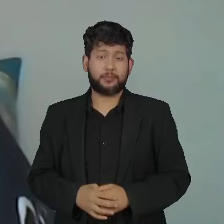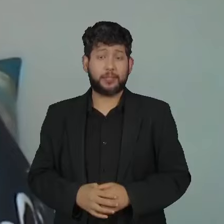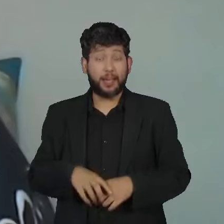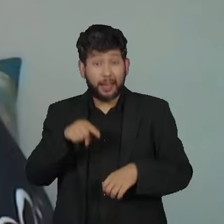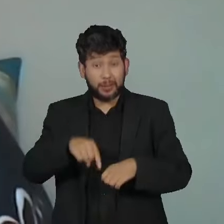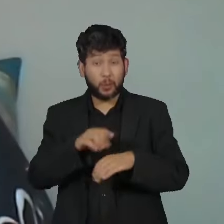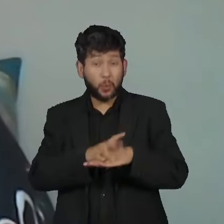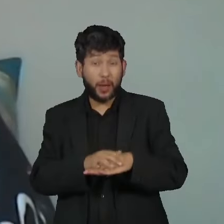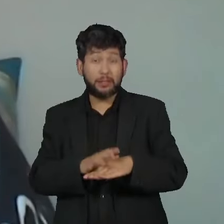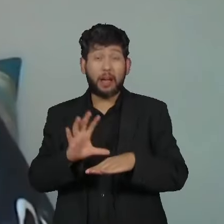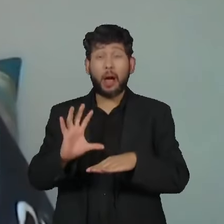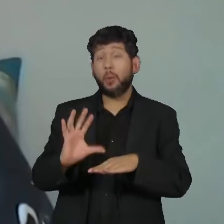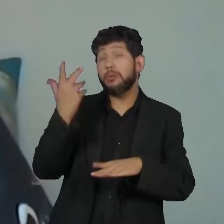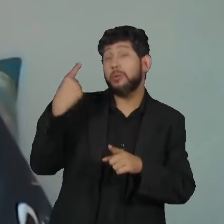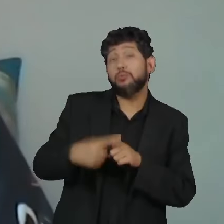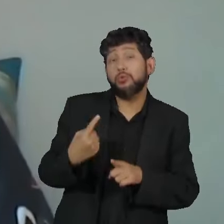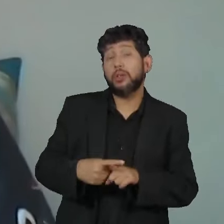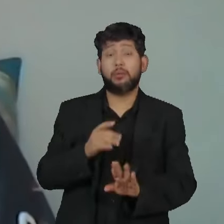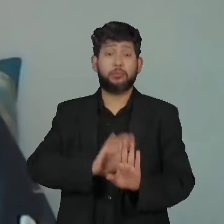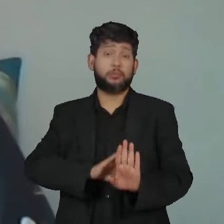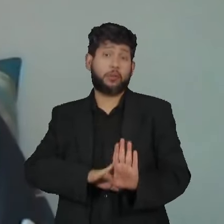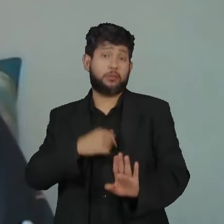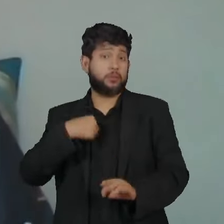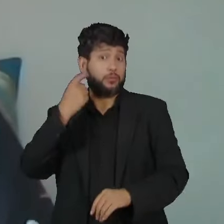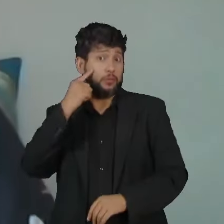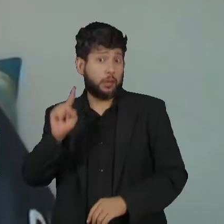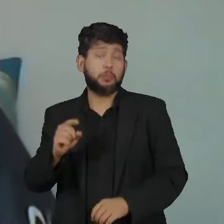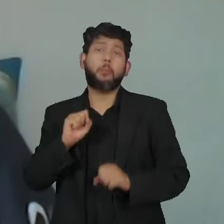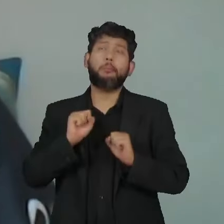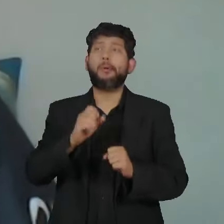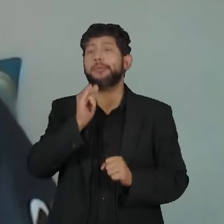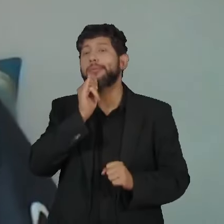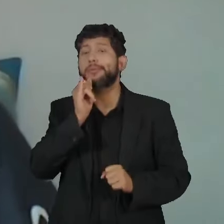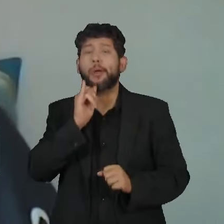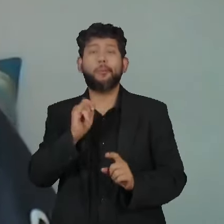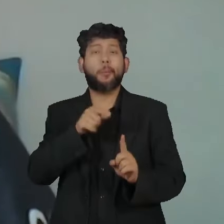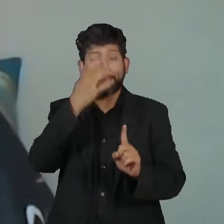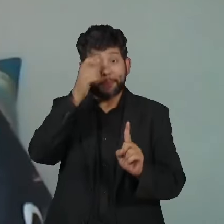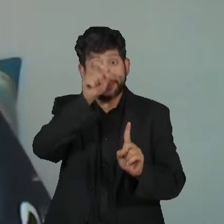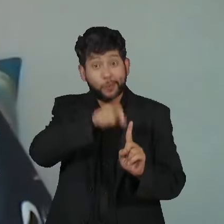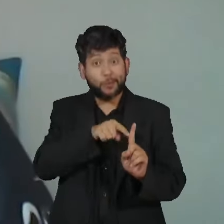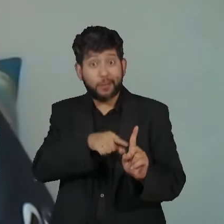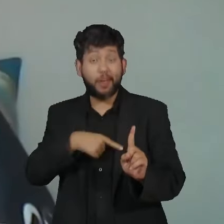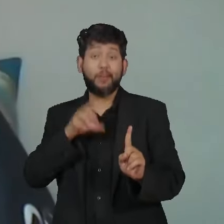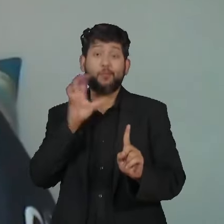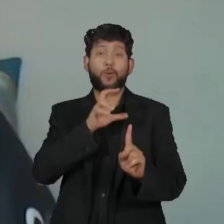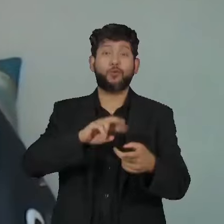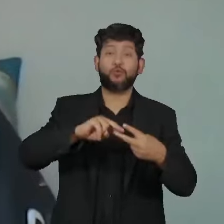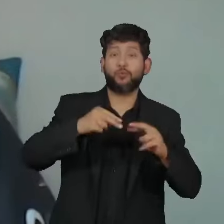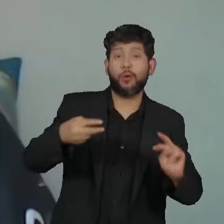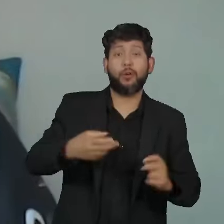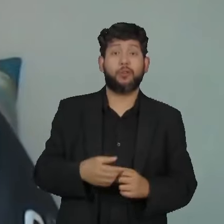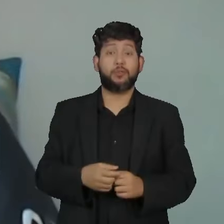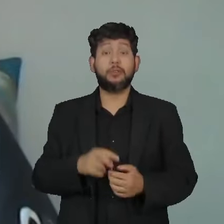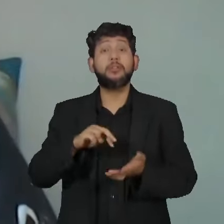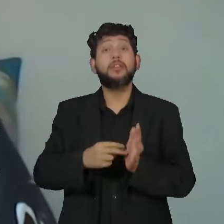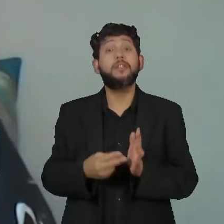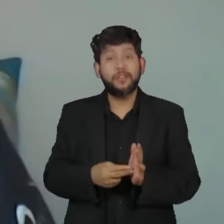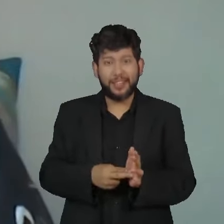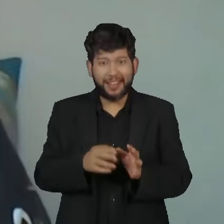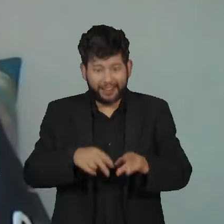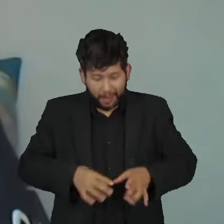tem uma causa específica, a gente vai ter fatores genéticos, né, fatores individuais, é uma doença